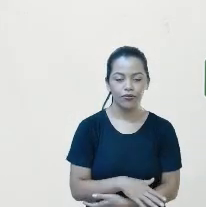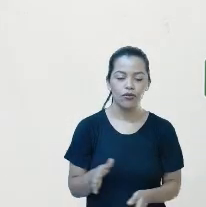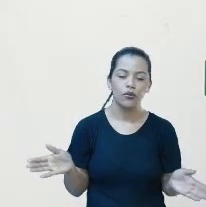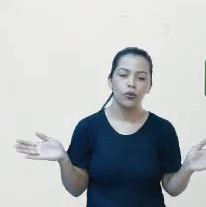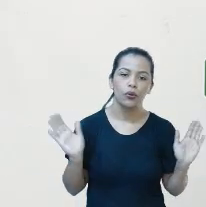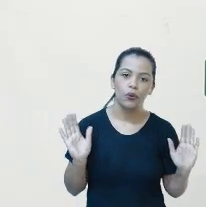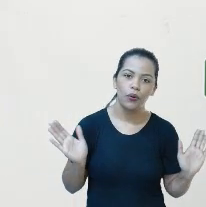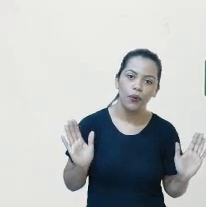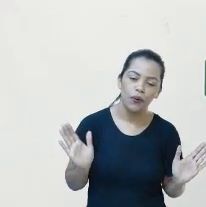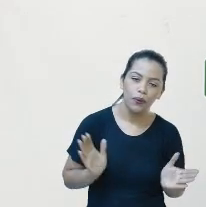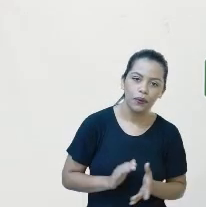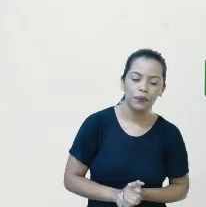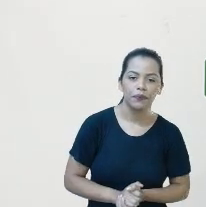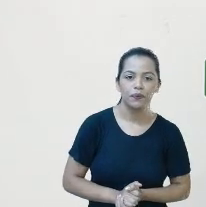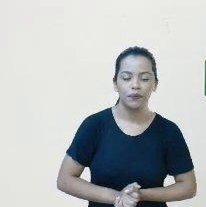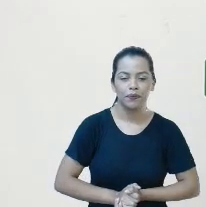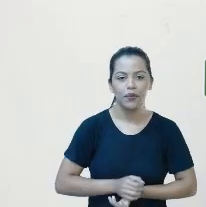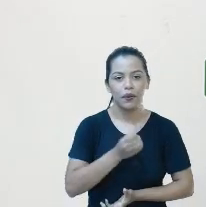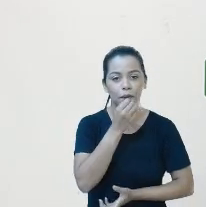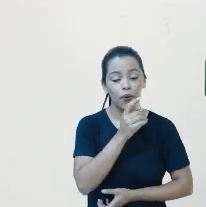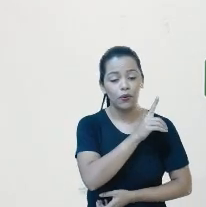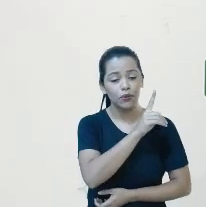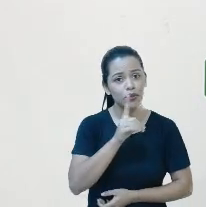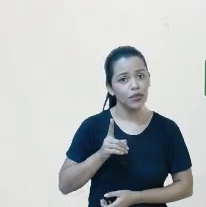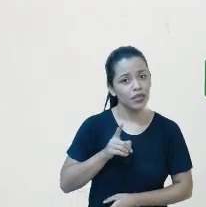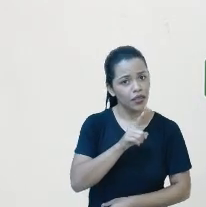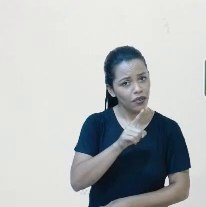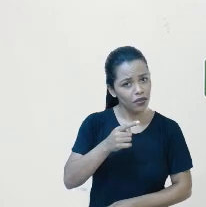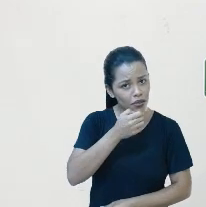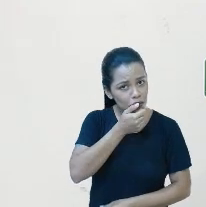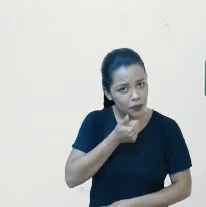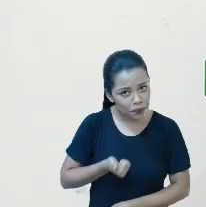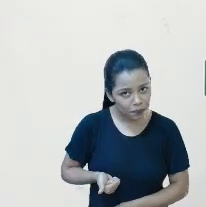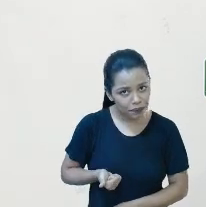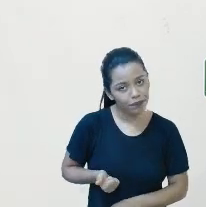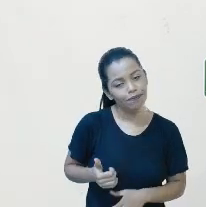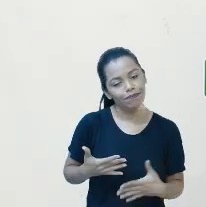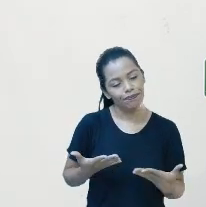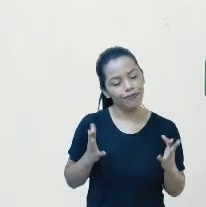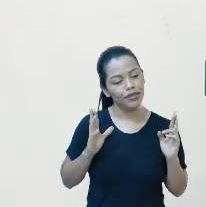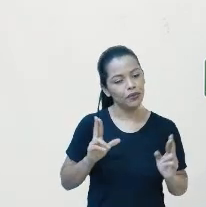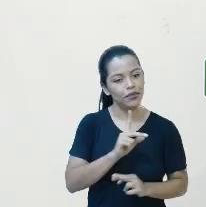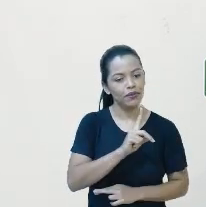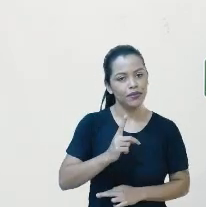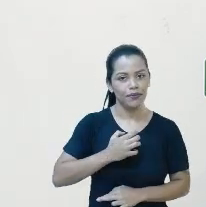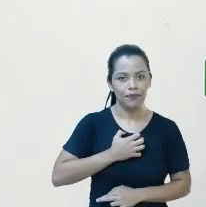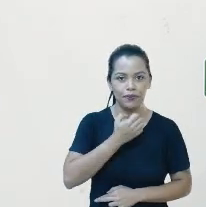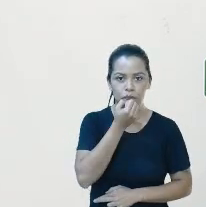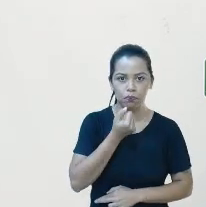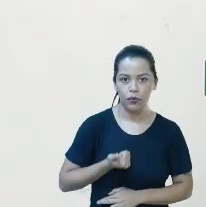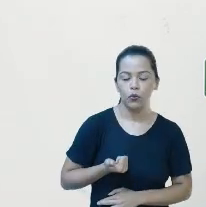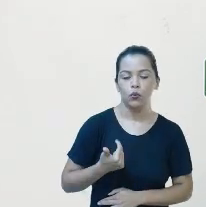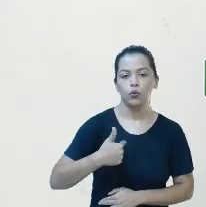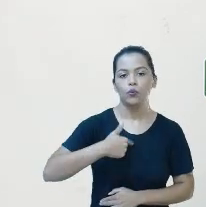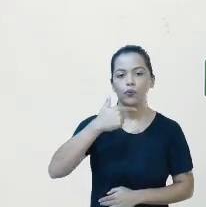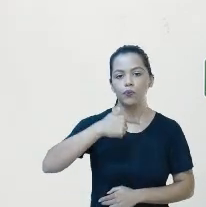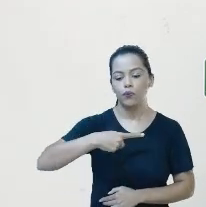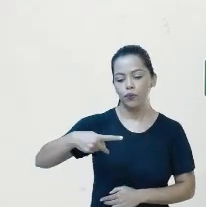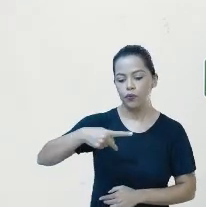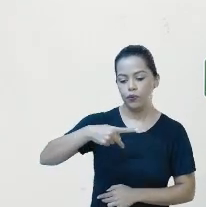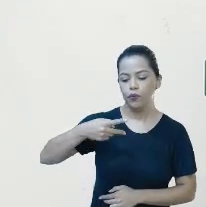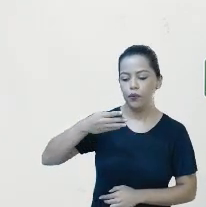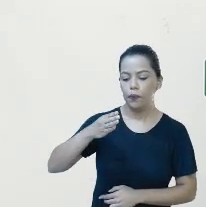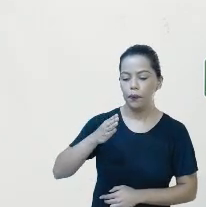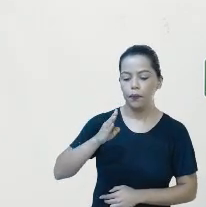Olá, meus queridos, bom dia, como vocês estão? Espero que vocês estejam muito bem. Eu sou a professora Abigail